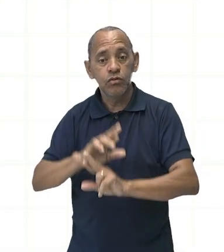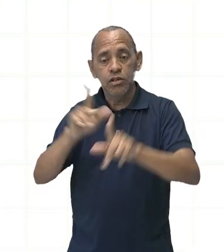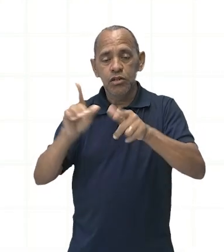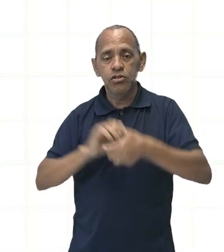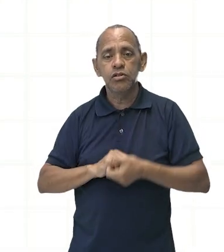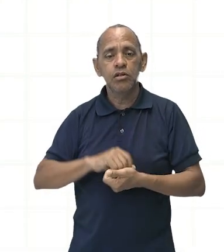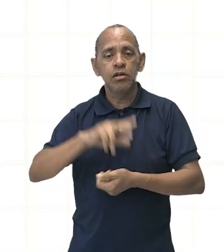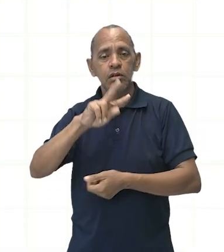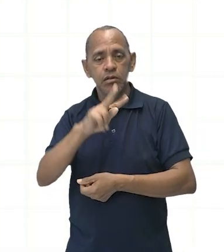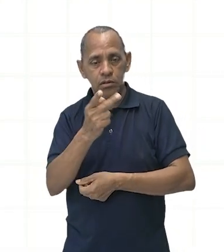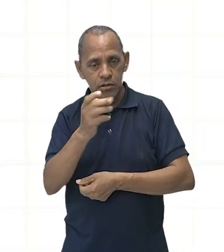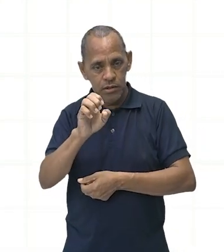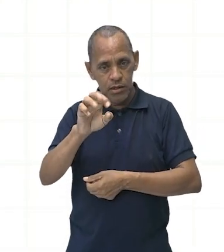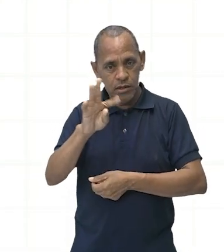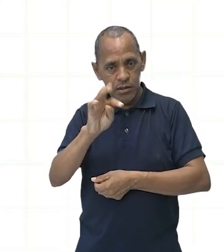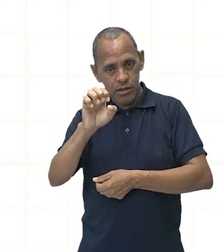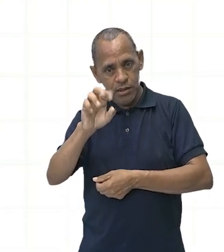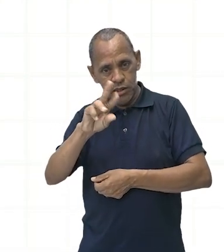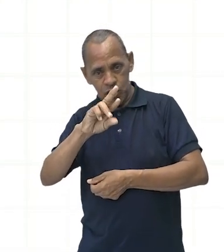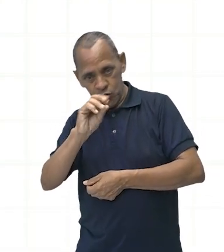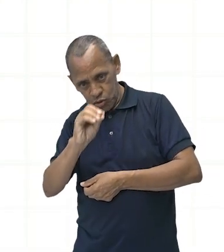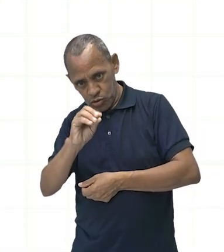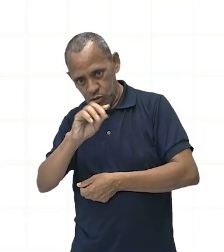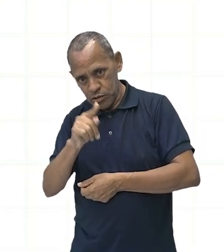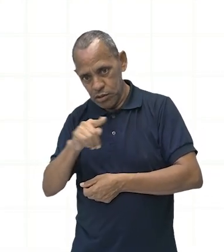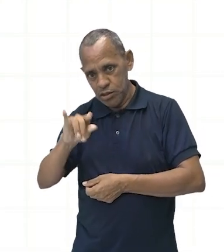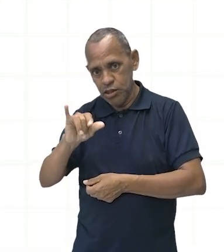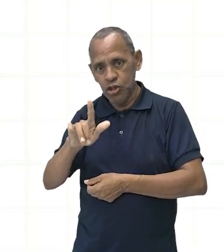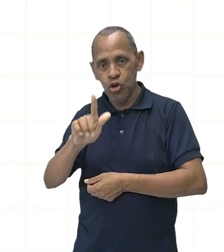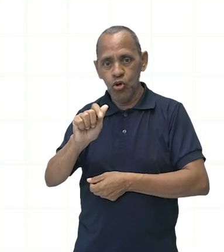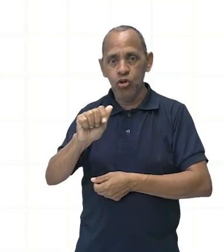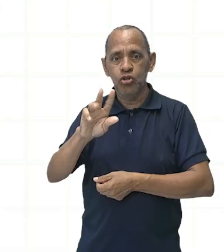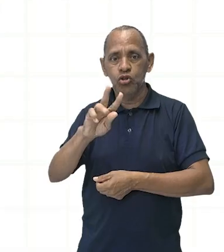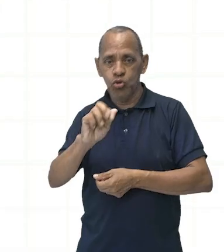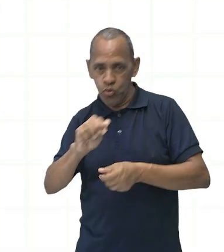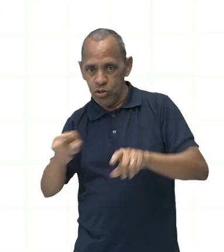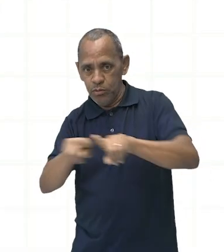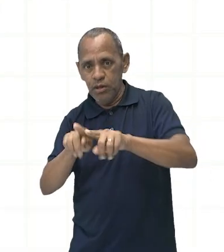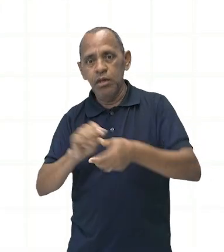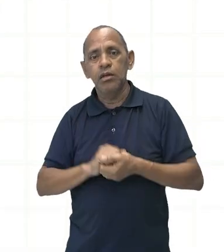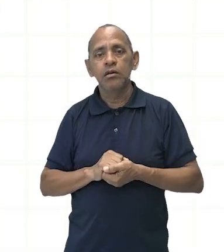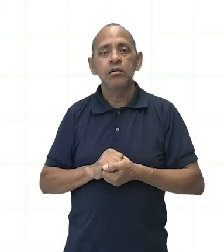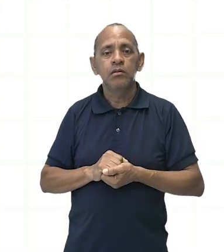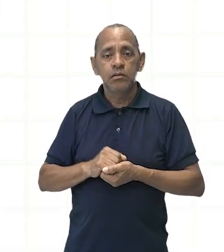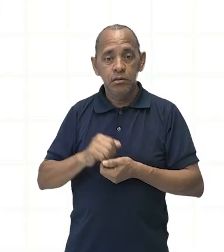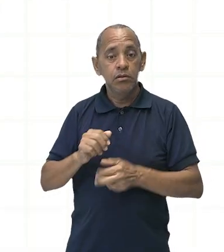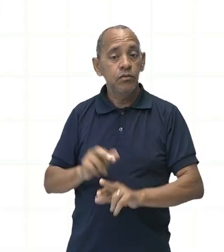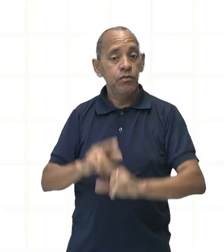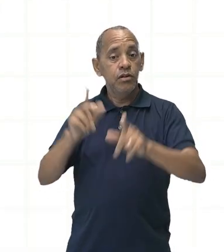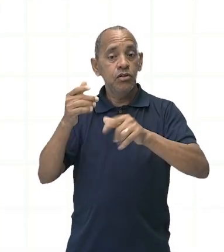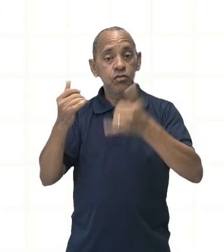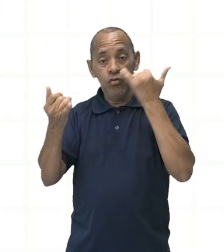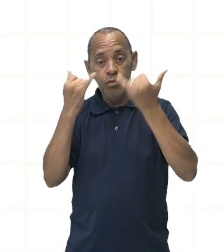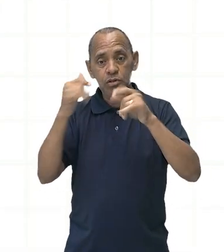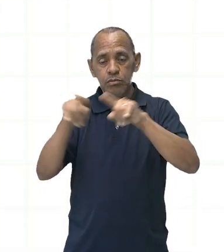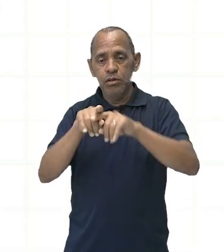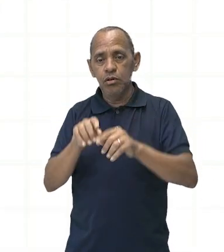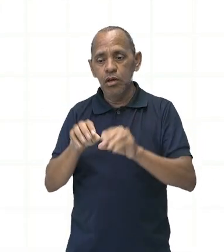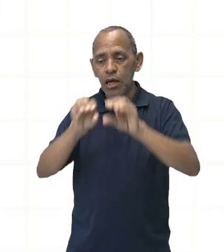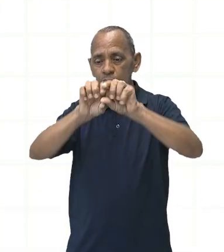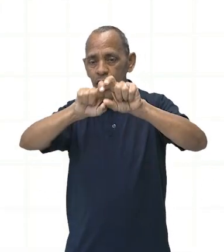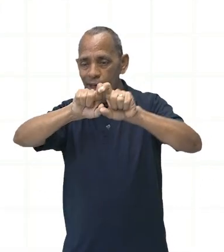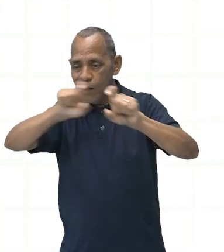são heterozigotos. Lembram? Diferentes informações. Qual é a linhagem resultante desse cruzamento? Nós vamos